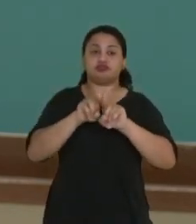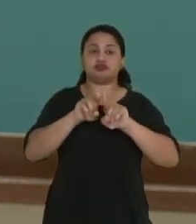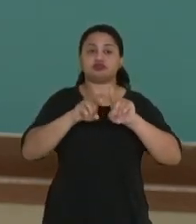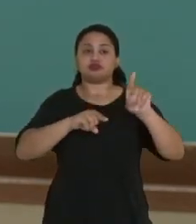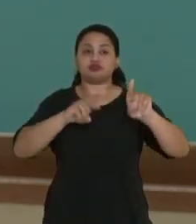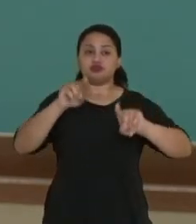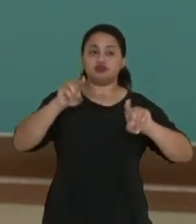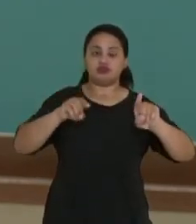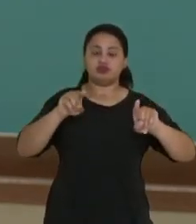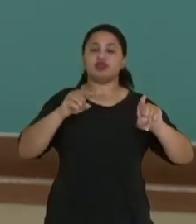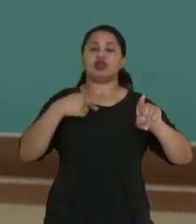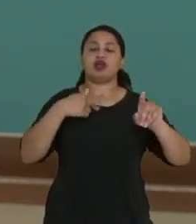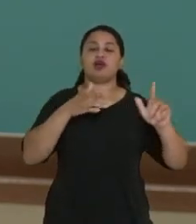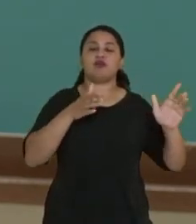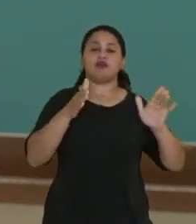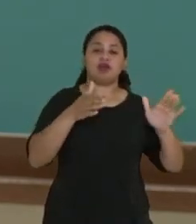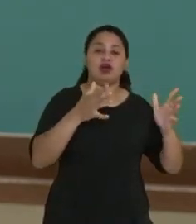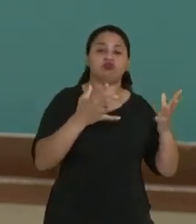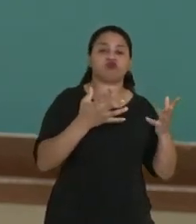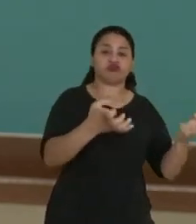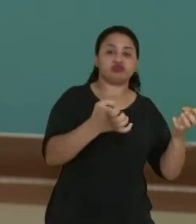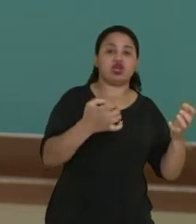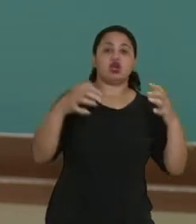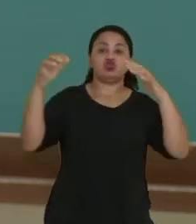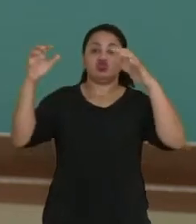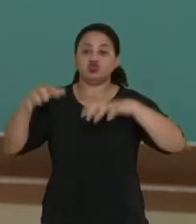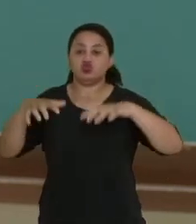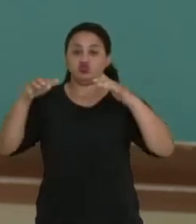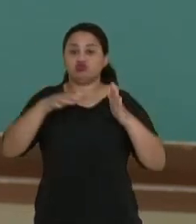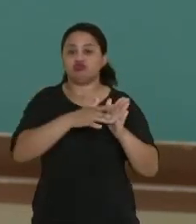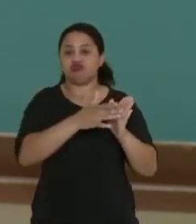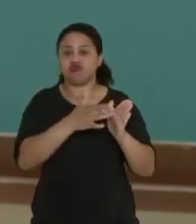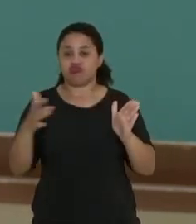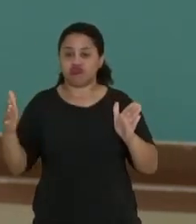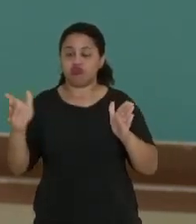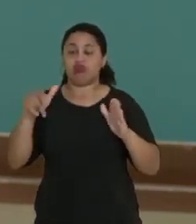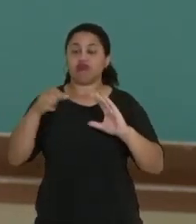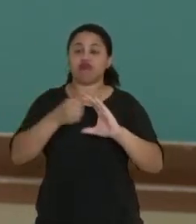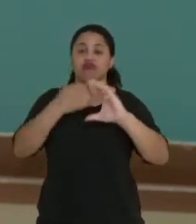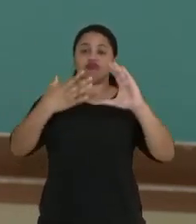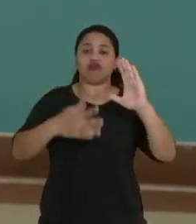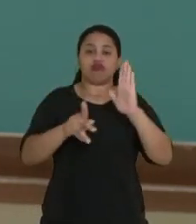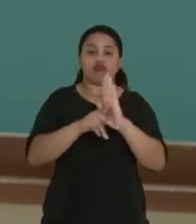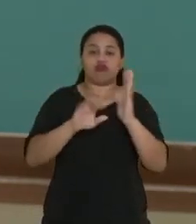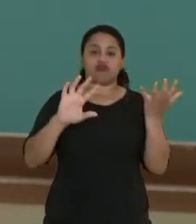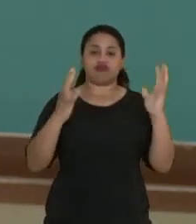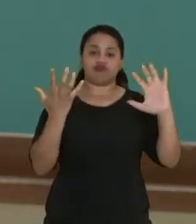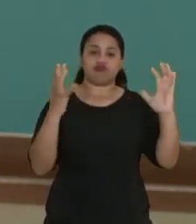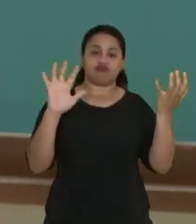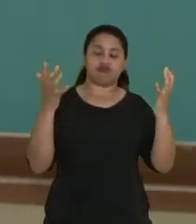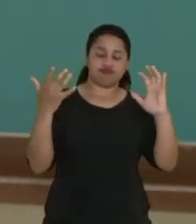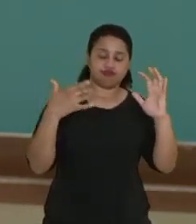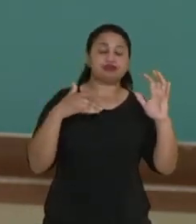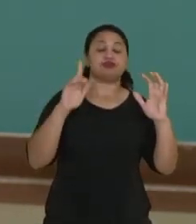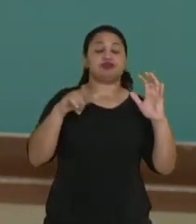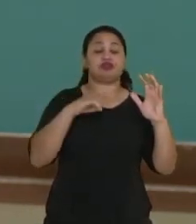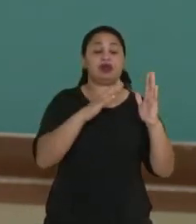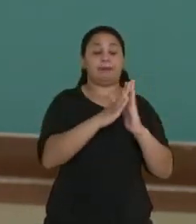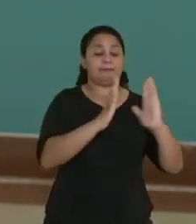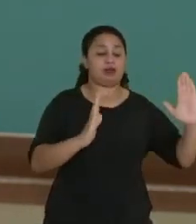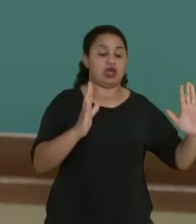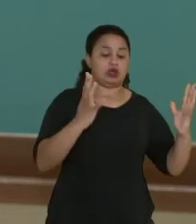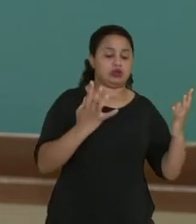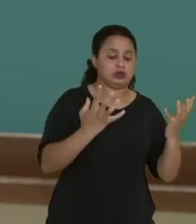alternância de estações secas e chuvosas. Então, isso é uma característica do clima tropical, ter períodos secos